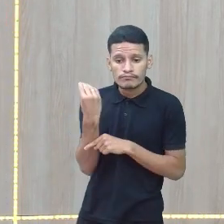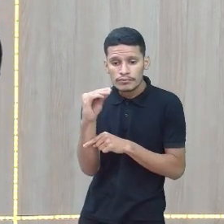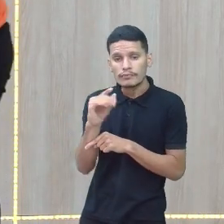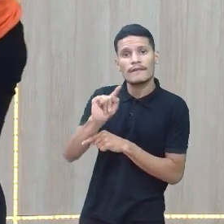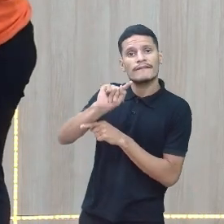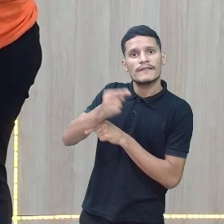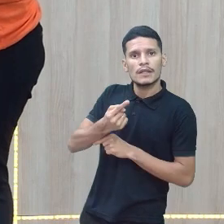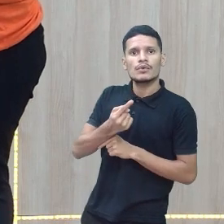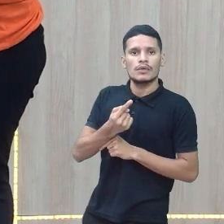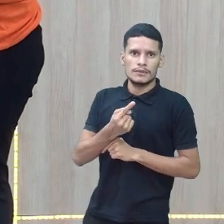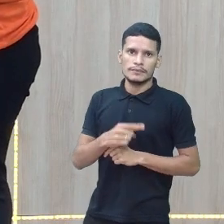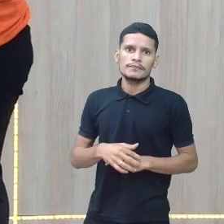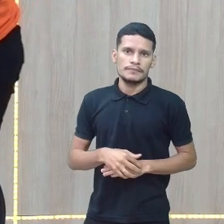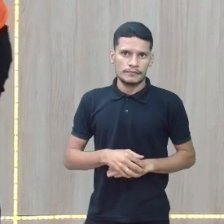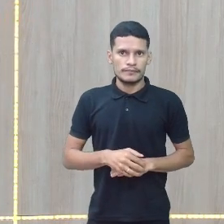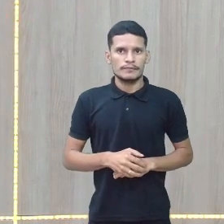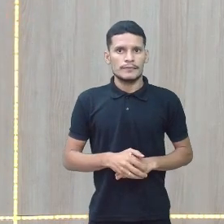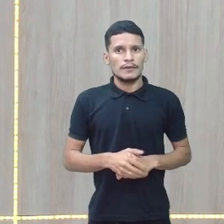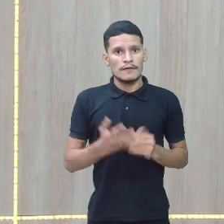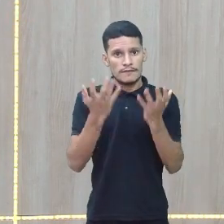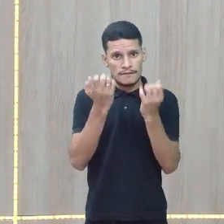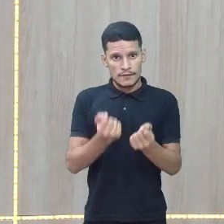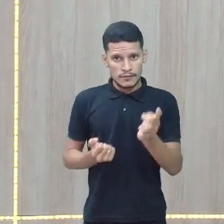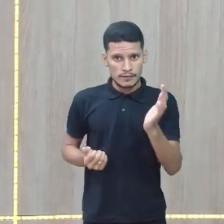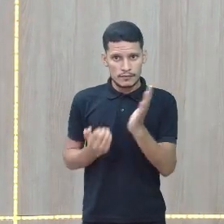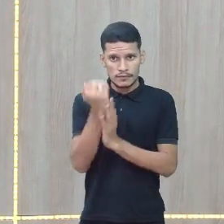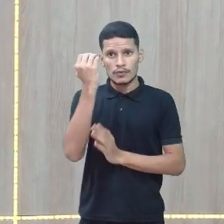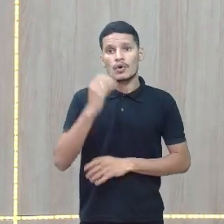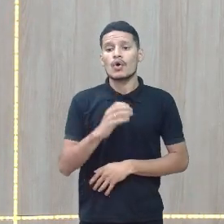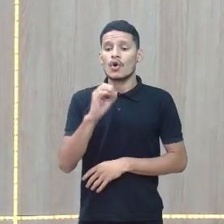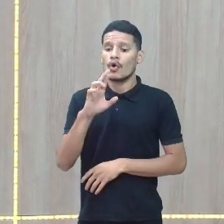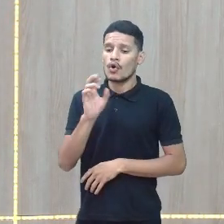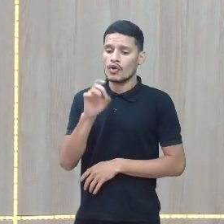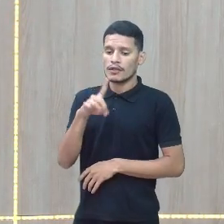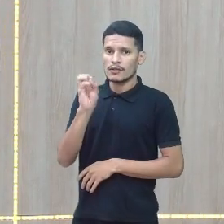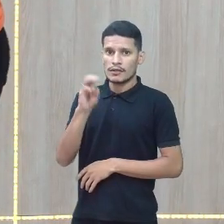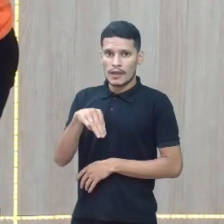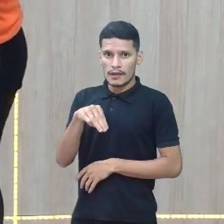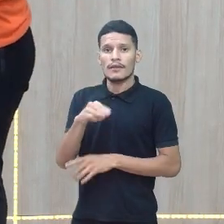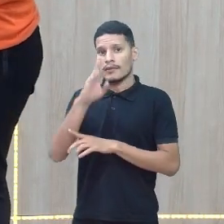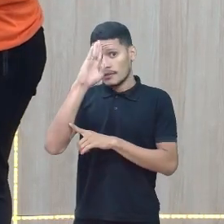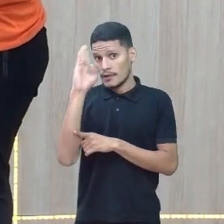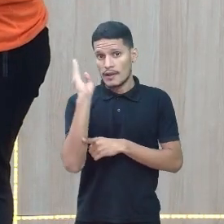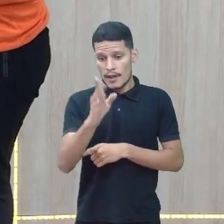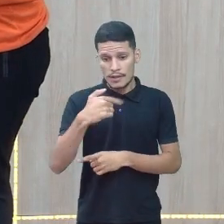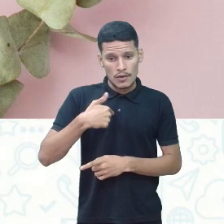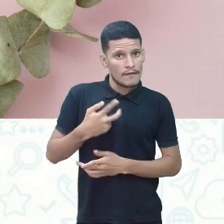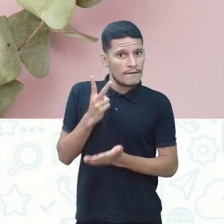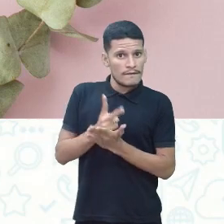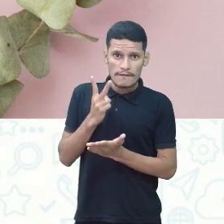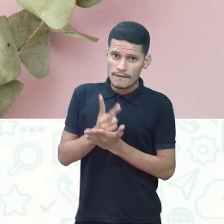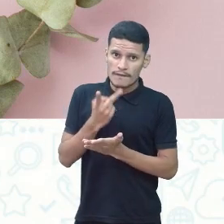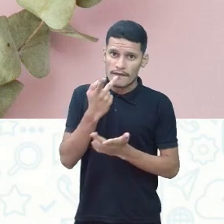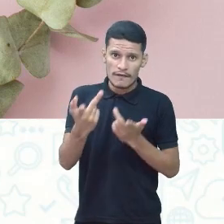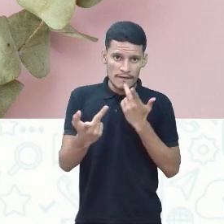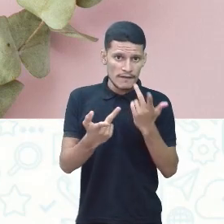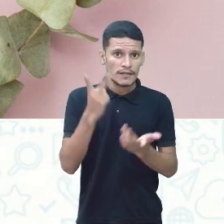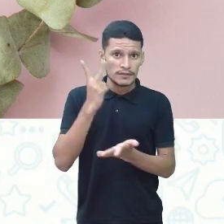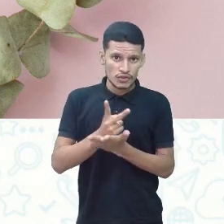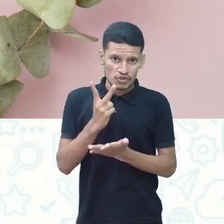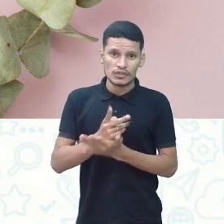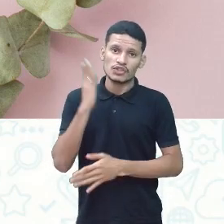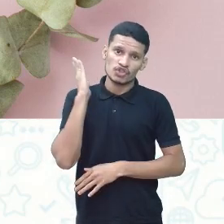encaixa. Vamos lá. Então, a ordem direta, que eu sempre falo, é essa